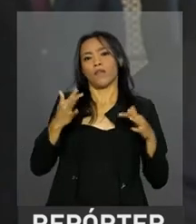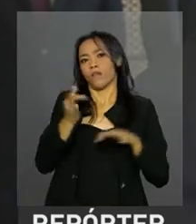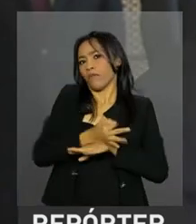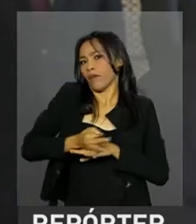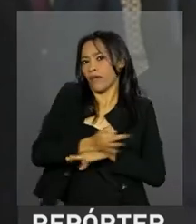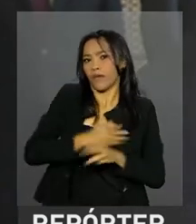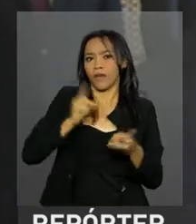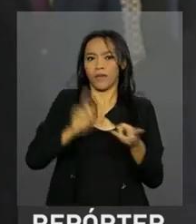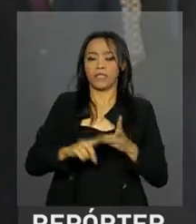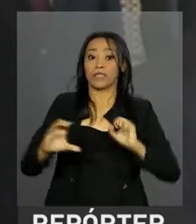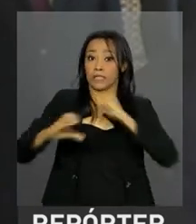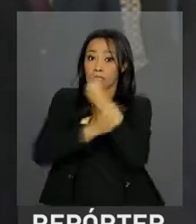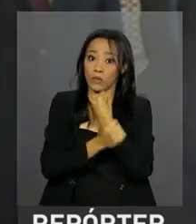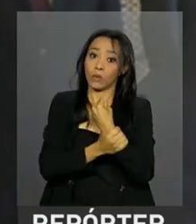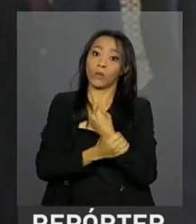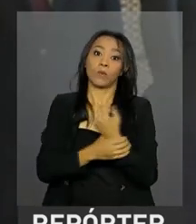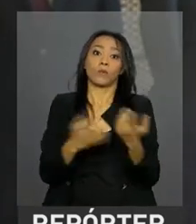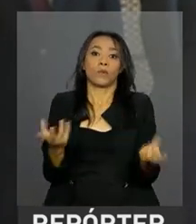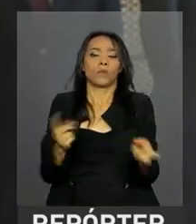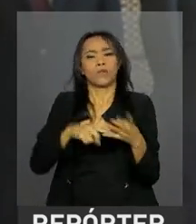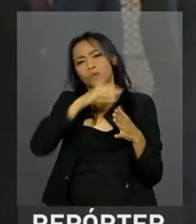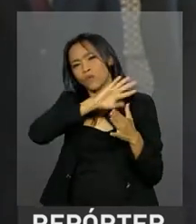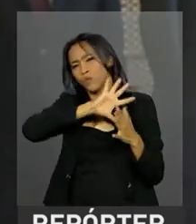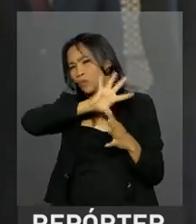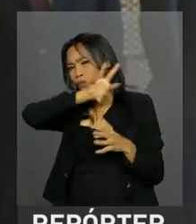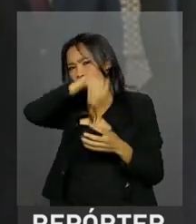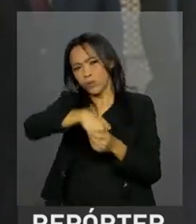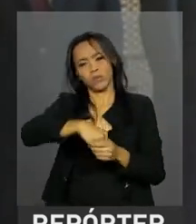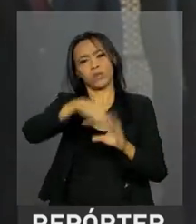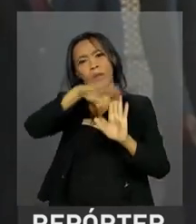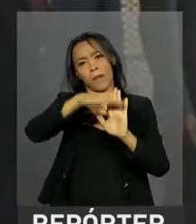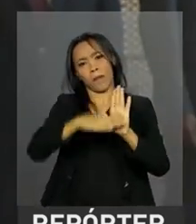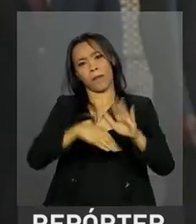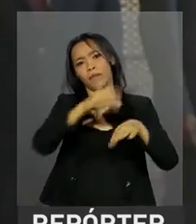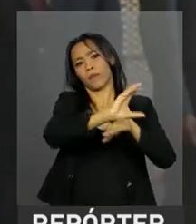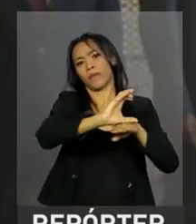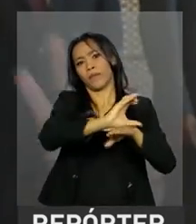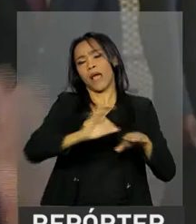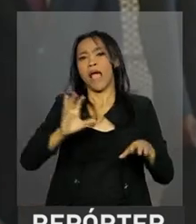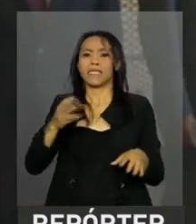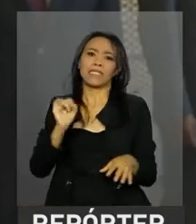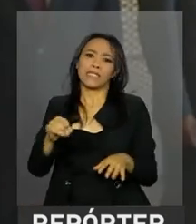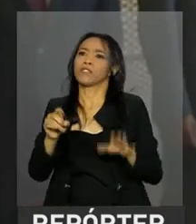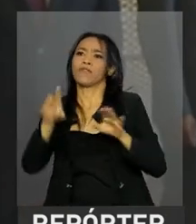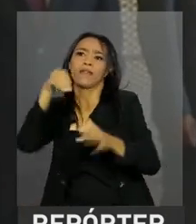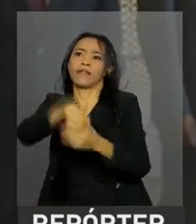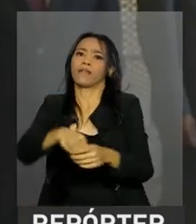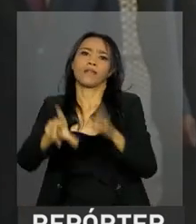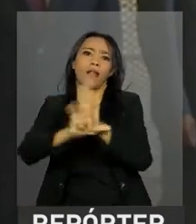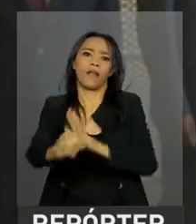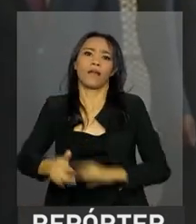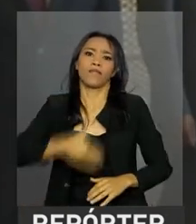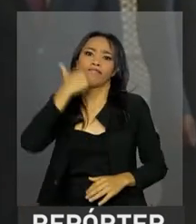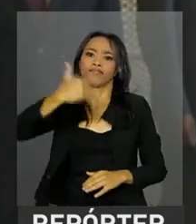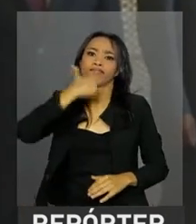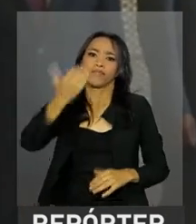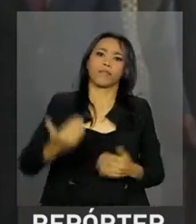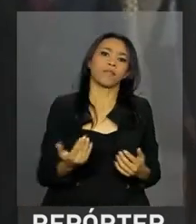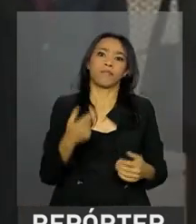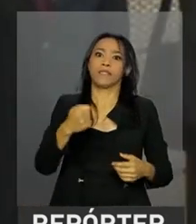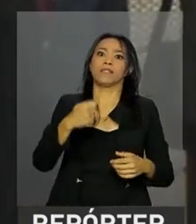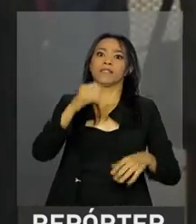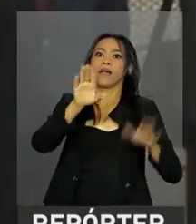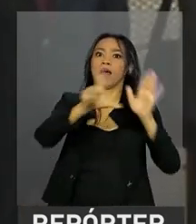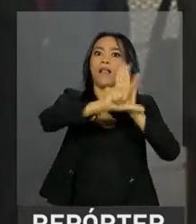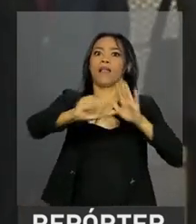seguro-acidente, previdência, estão todos estatuídos no texto constitucional. É que aqui no Brasil nós achamos que se não tiver na lei não vale. Então é preciso ler a lei maior.